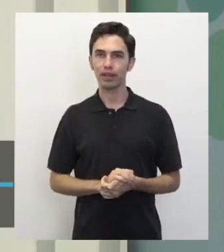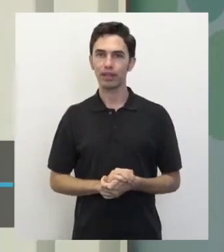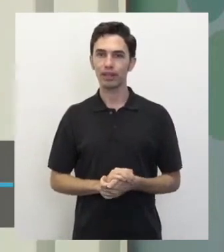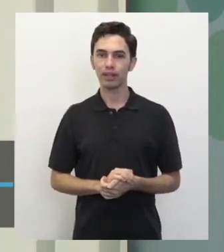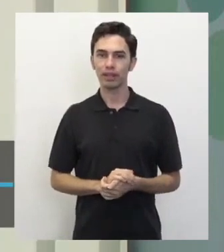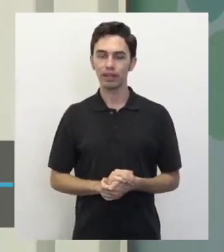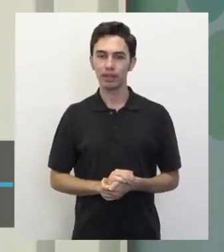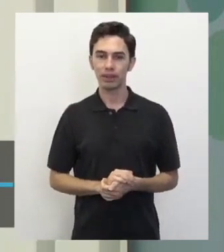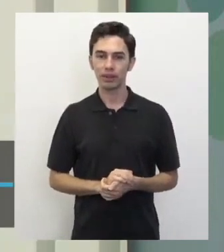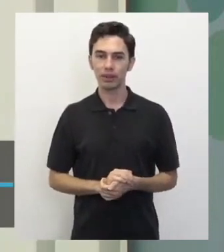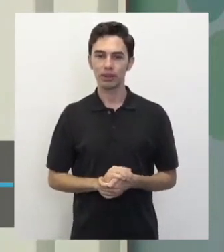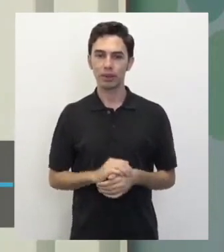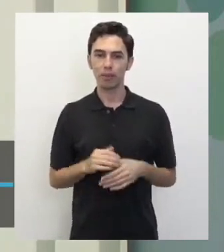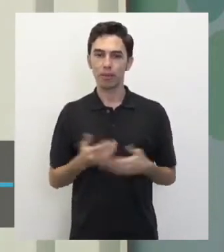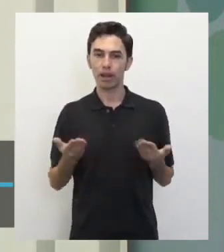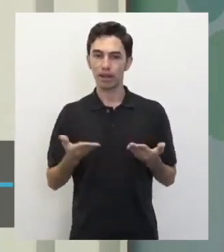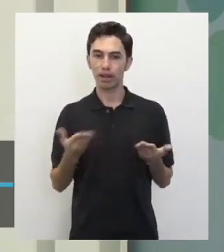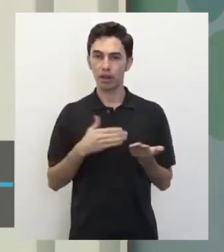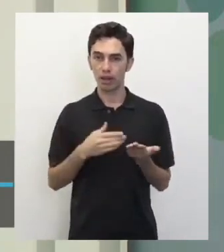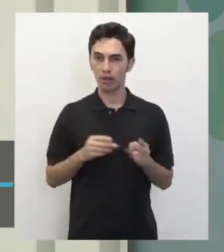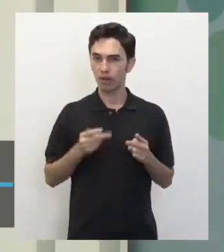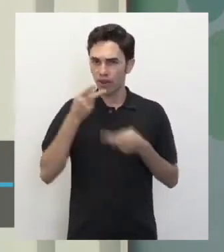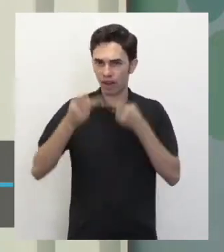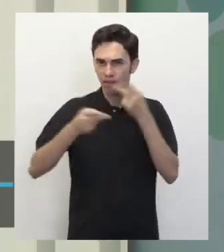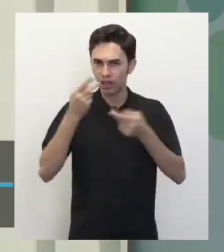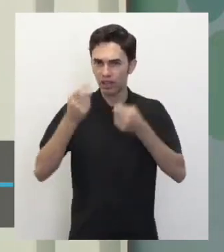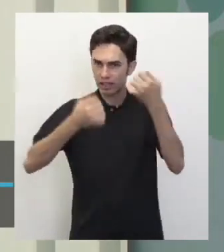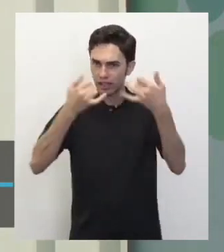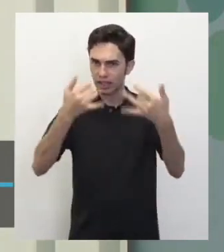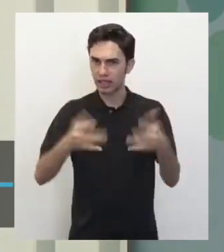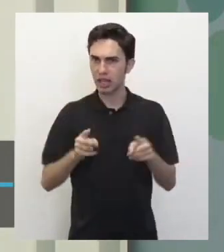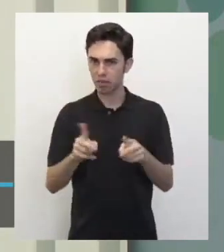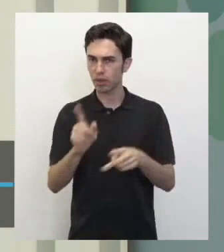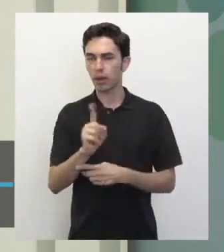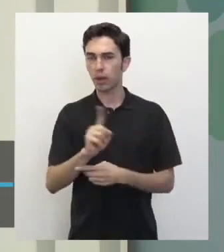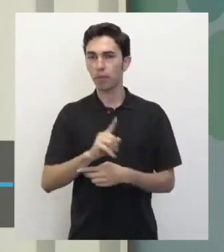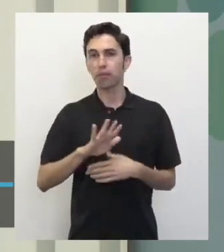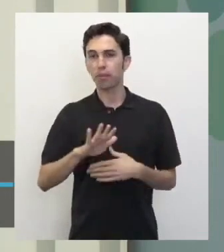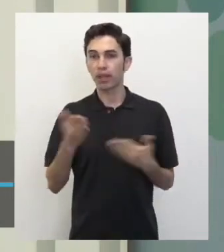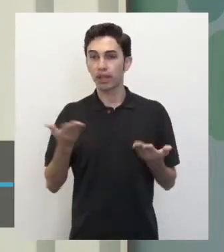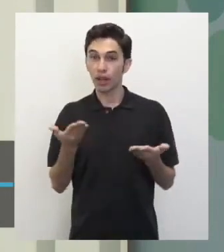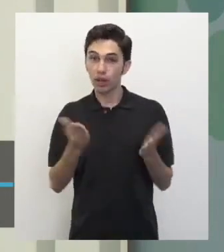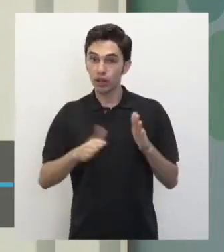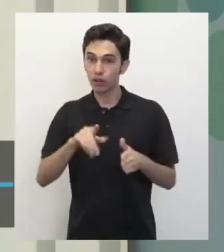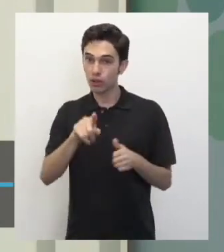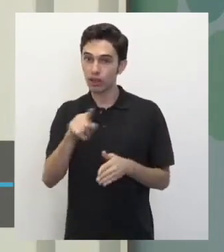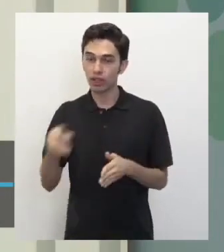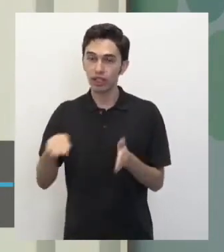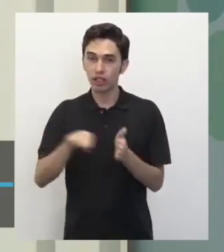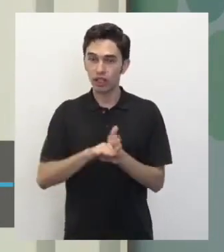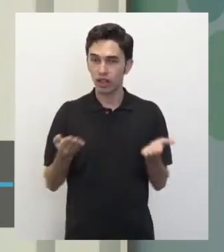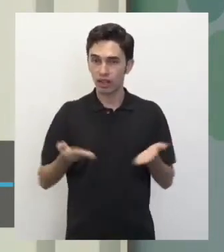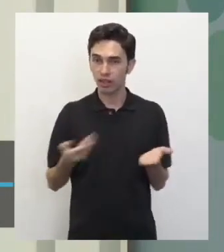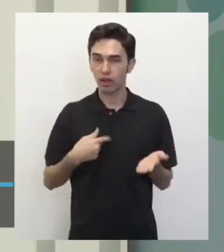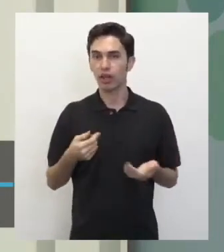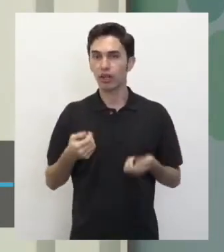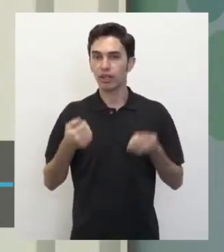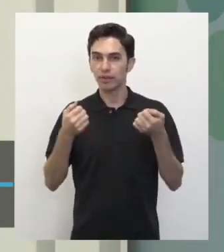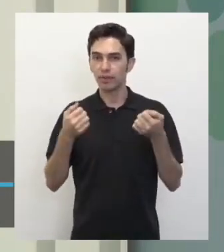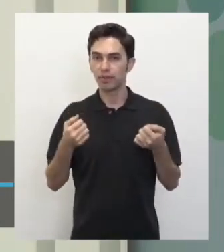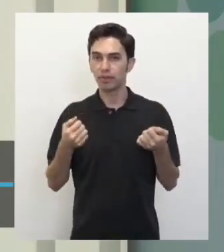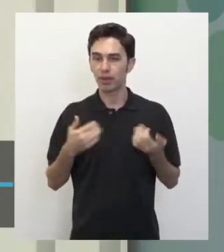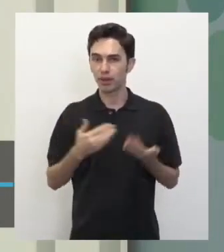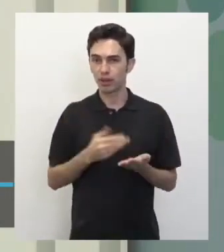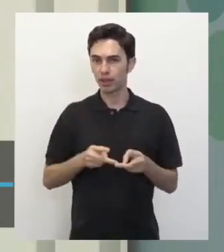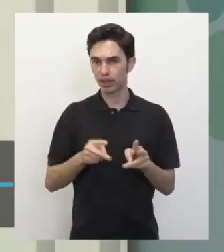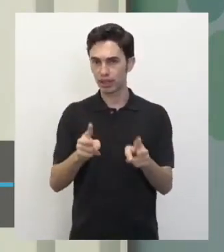onde nós estamos, não vou ficar falando sempre, mas só para organizar direitinho, porque vai que você está chegando agora, organizando, olha só. Nós estamos